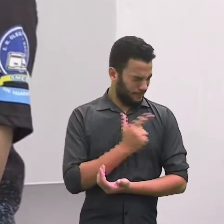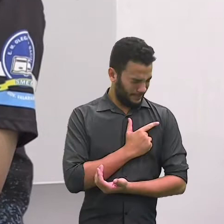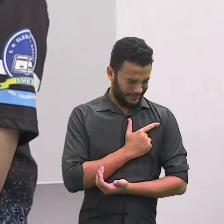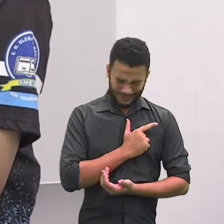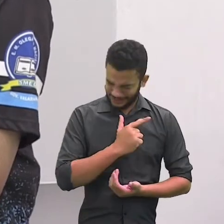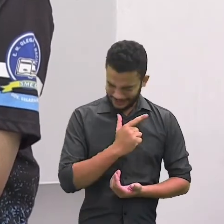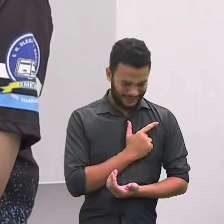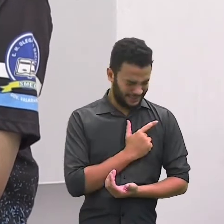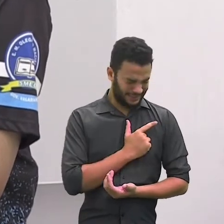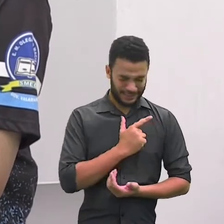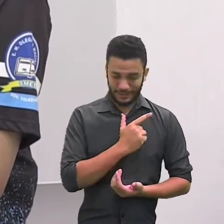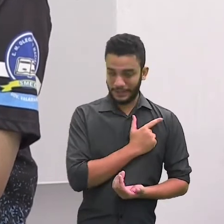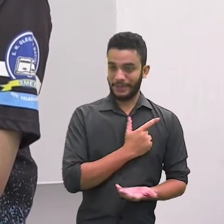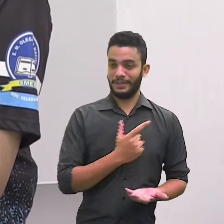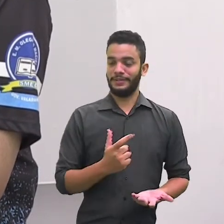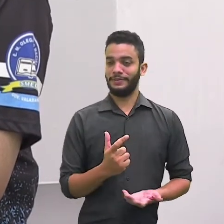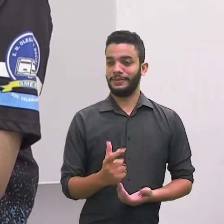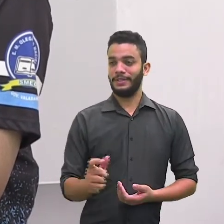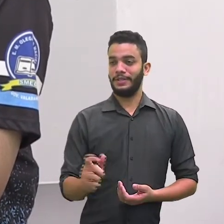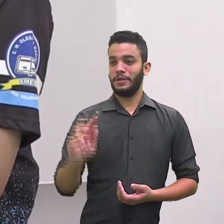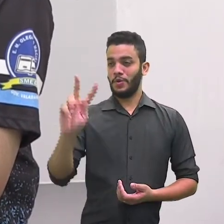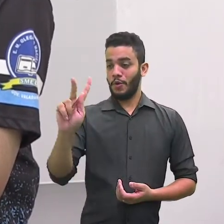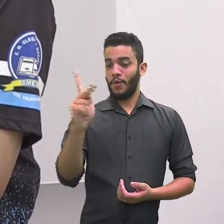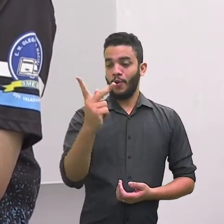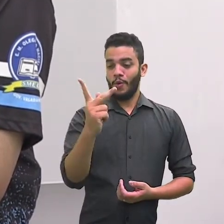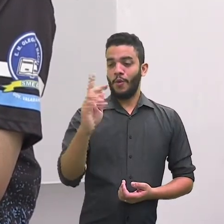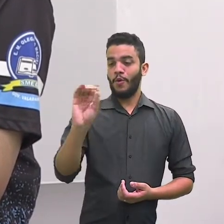Horroroso. É